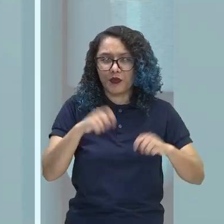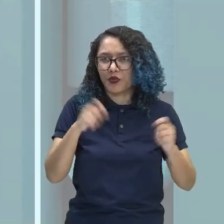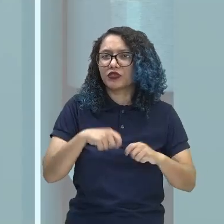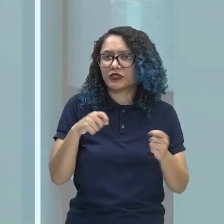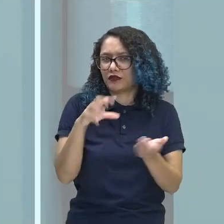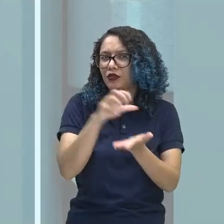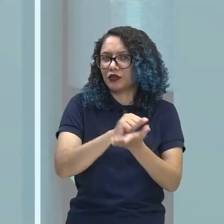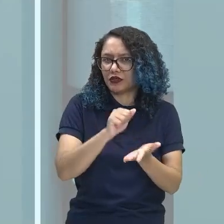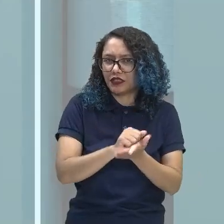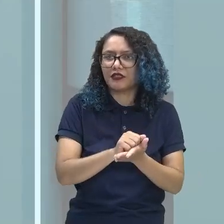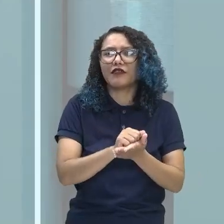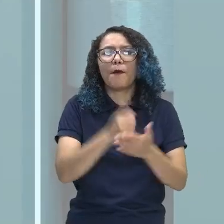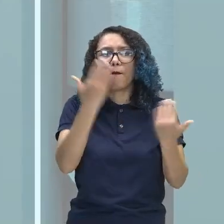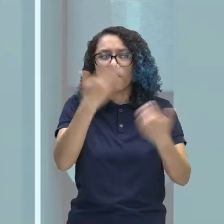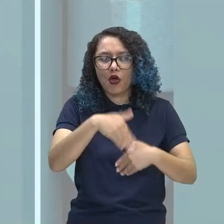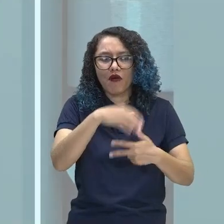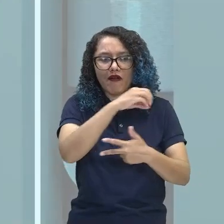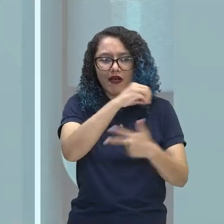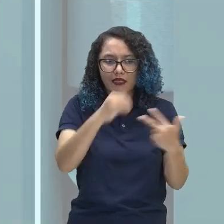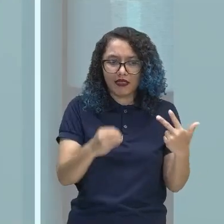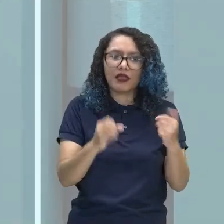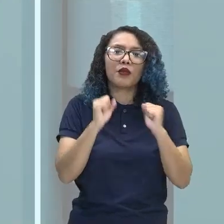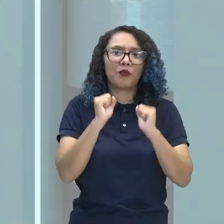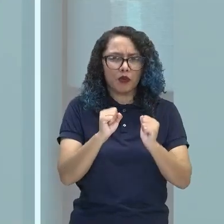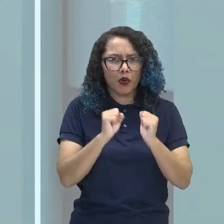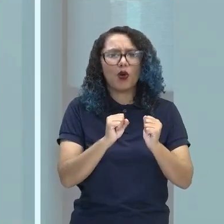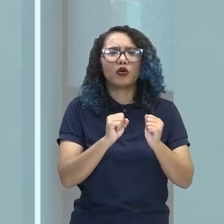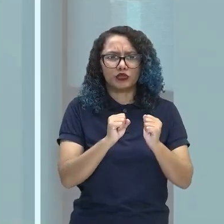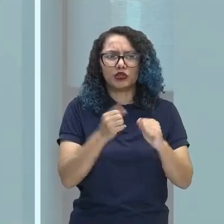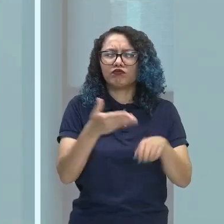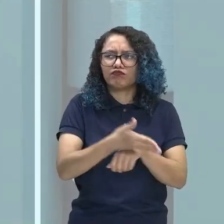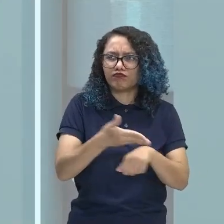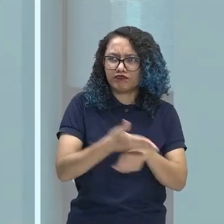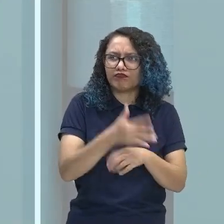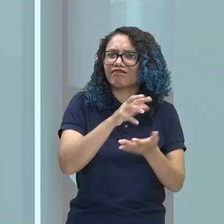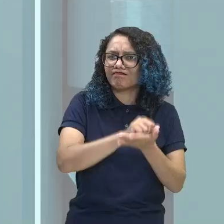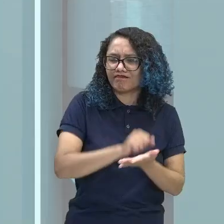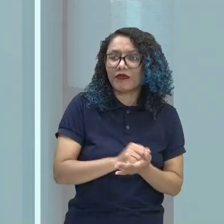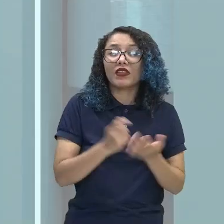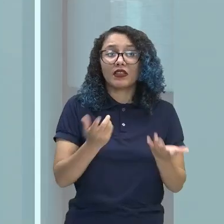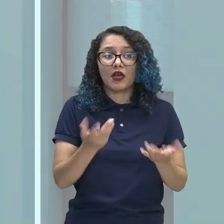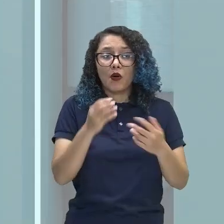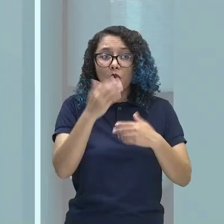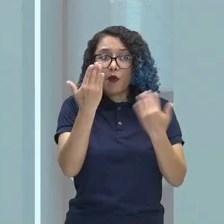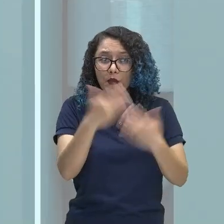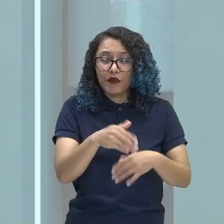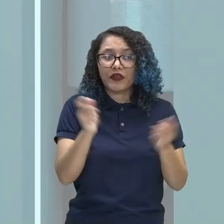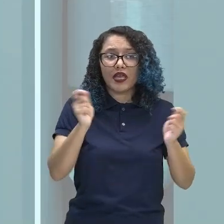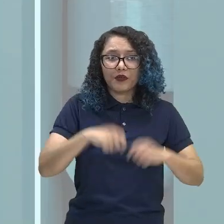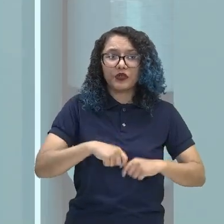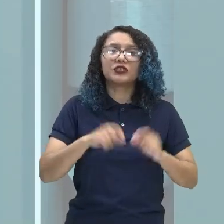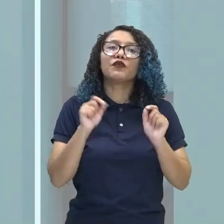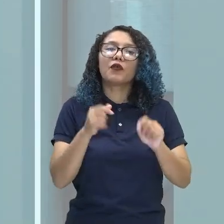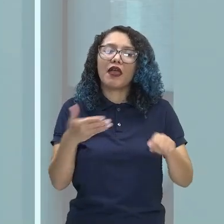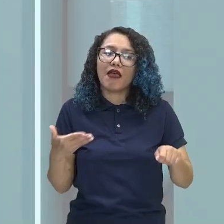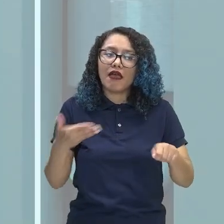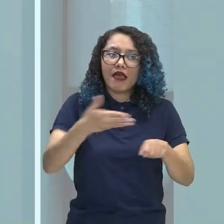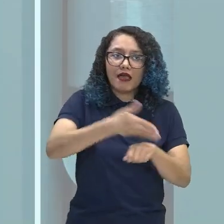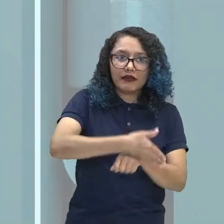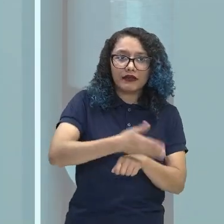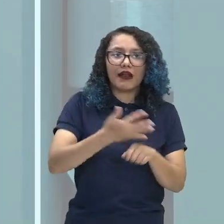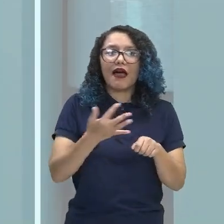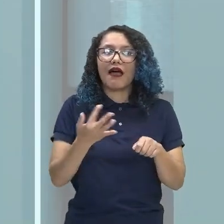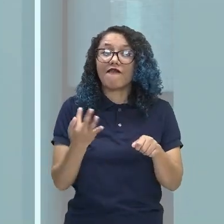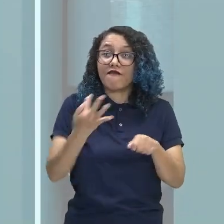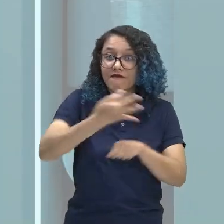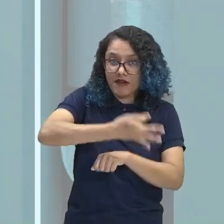exame do Enem, que é o Exame Nacional do Ensino Médio. É um exame que te possibilita acessar a universidade, o ensino